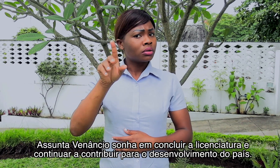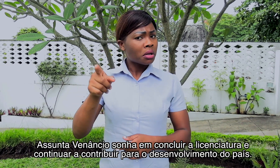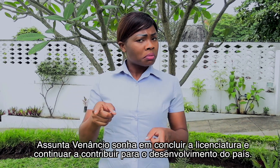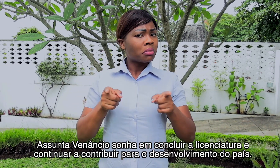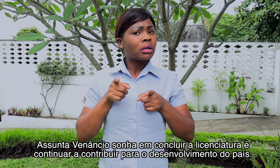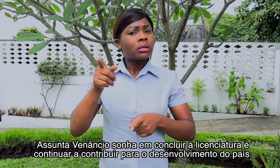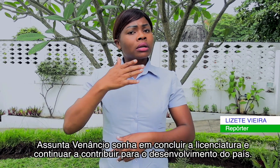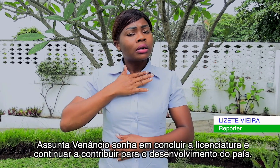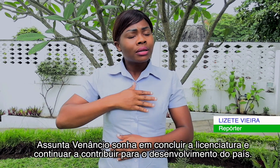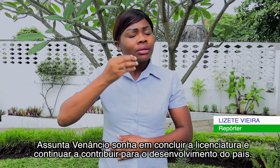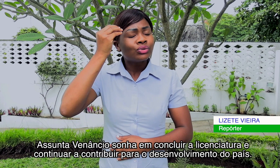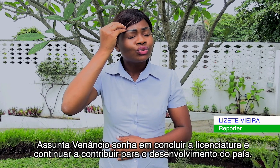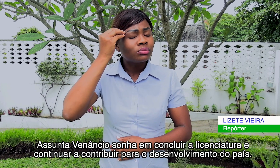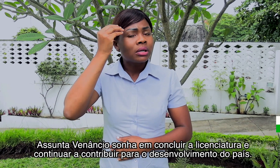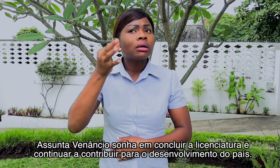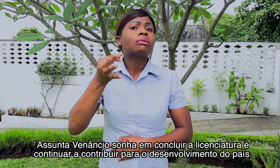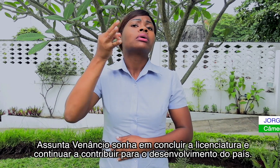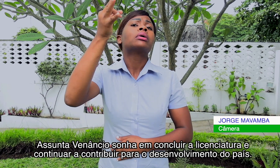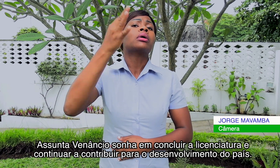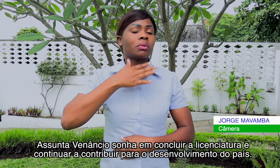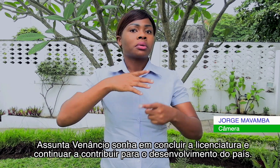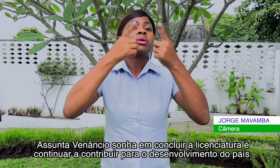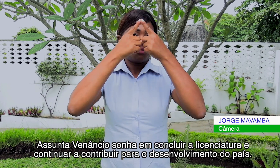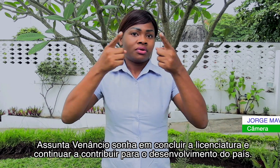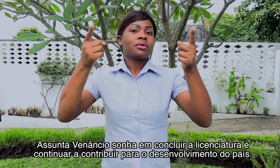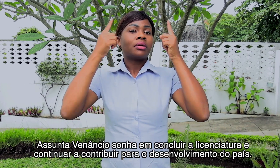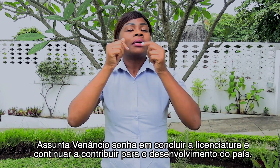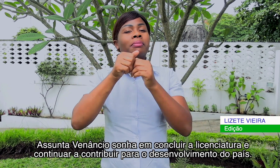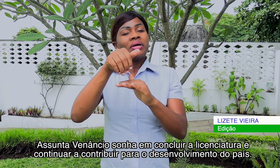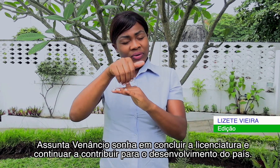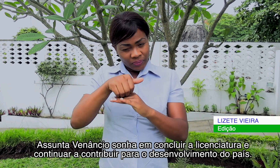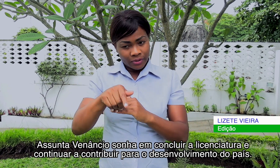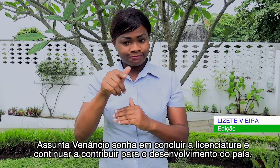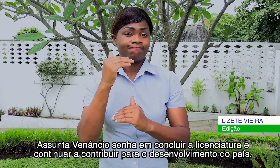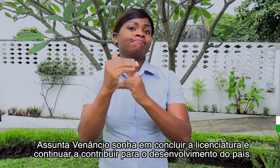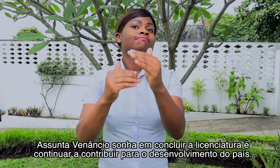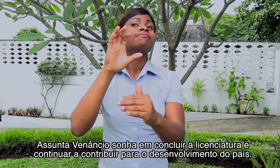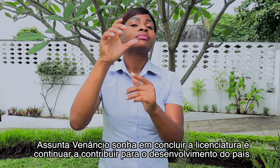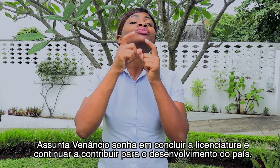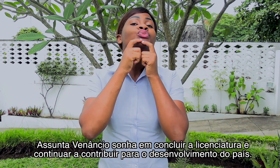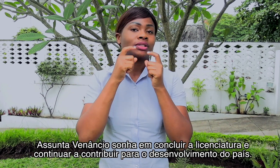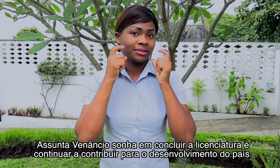sonha em concluir a licenciatura e continuar a contribuir para o desenvolvimento do país.